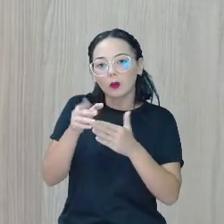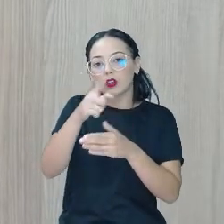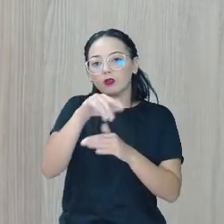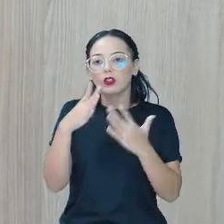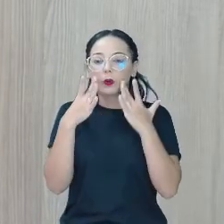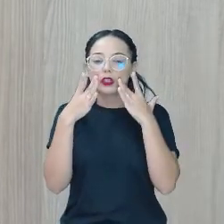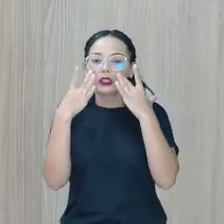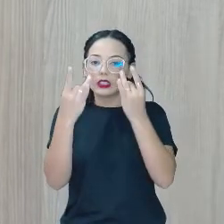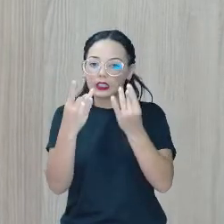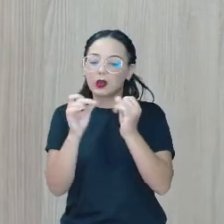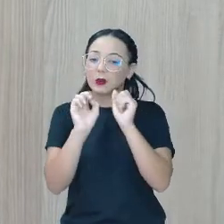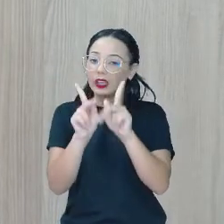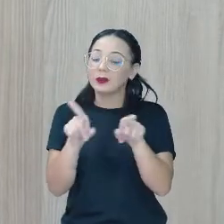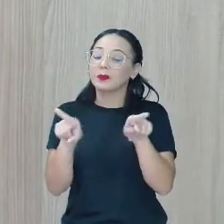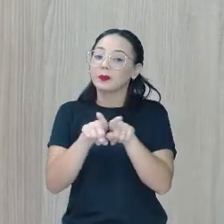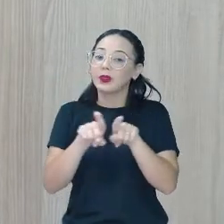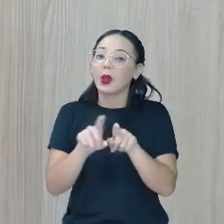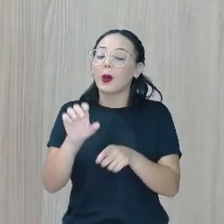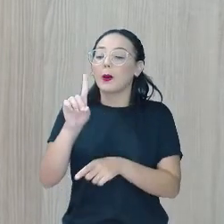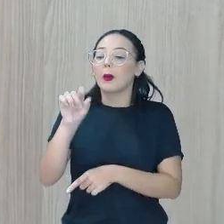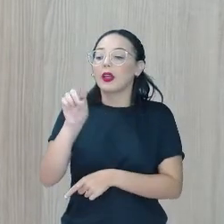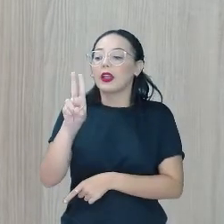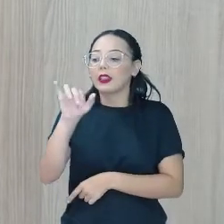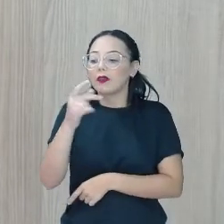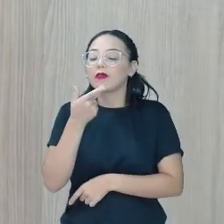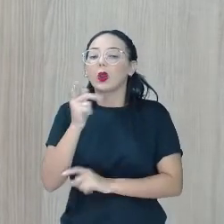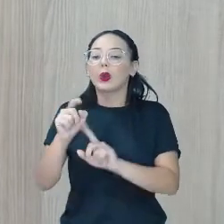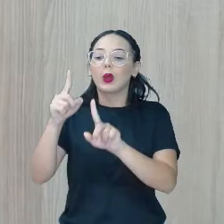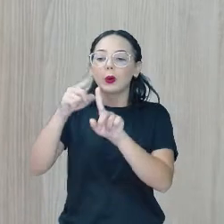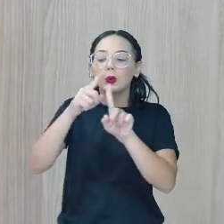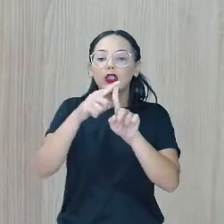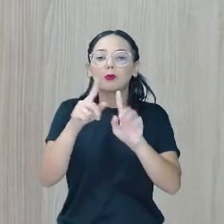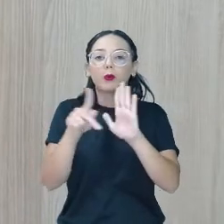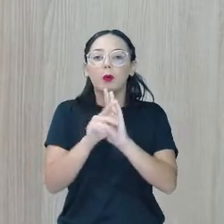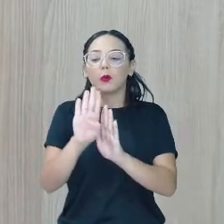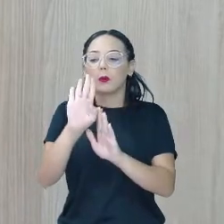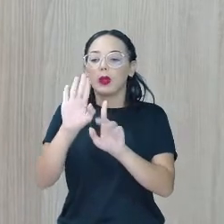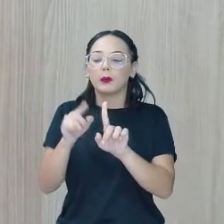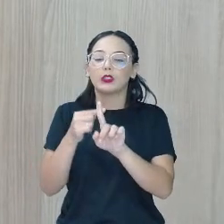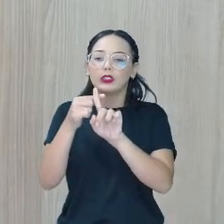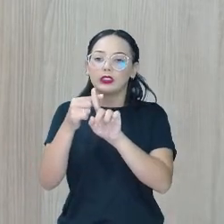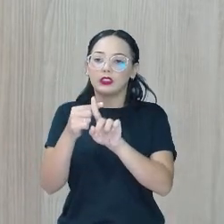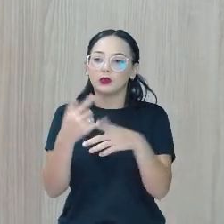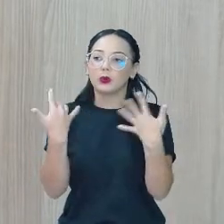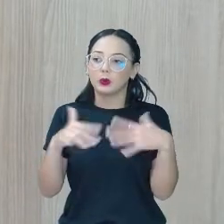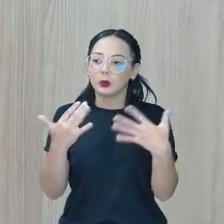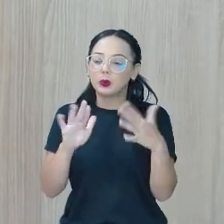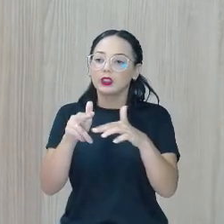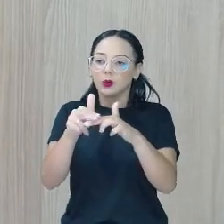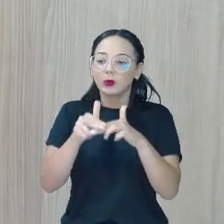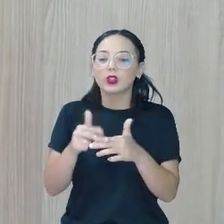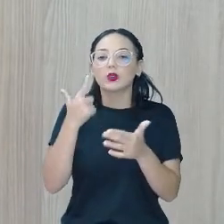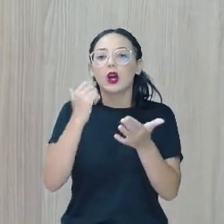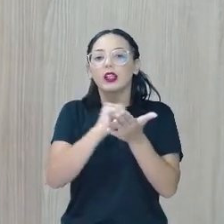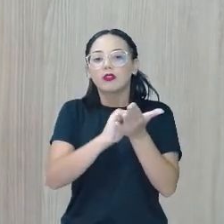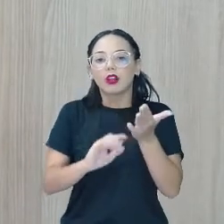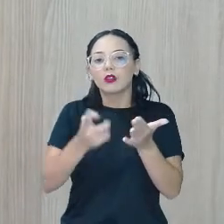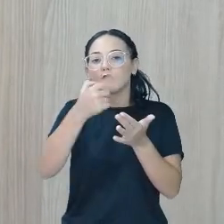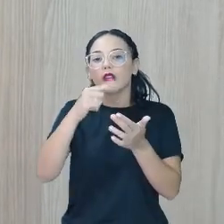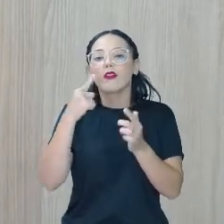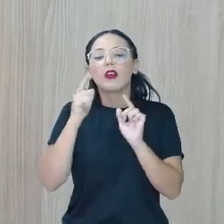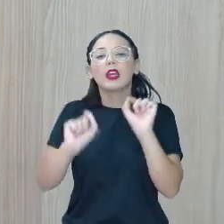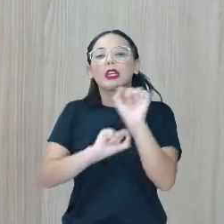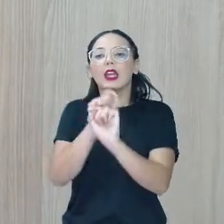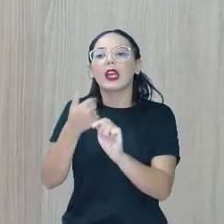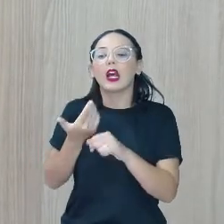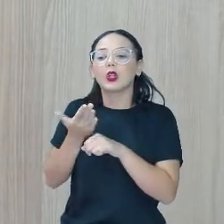prestem atenção. E David botou que o tipo sanguíneo dele é B positivo, professor. Então, a tarefinha para ele é ver para quem ele